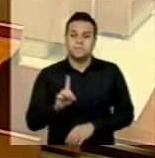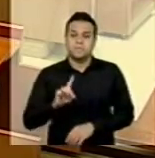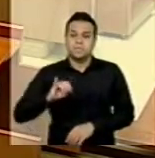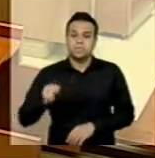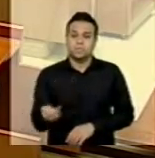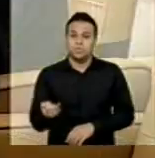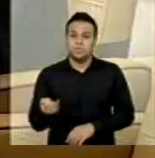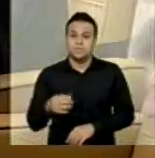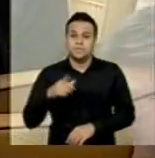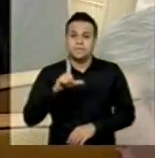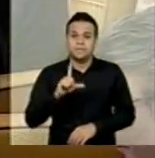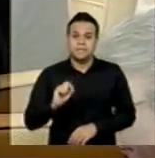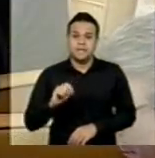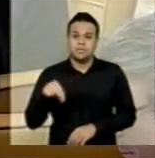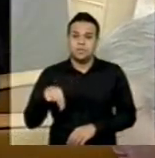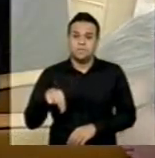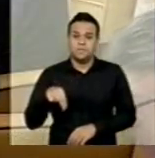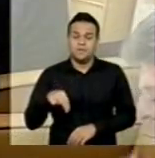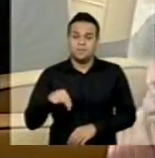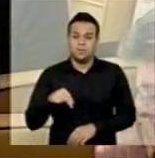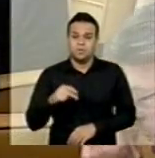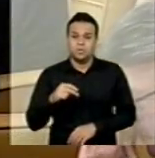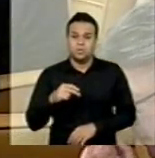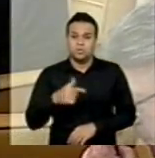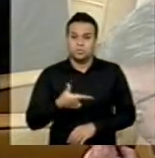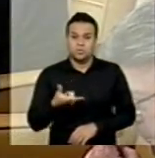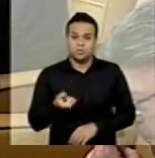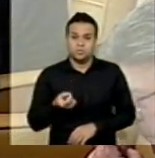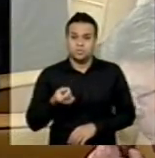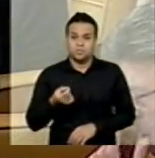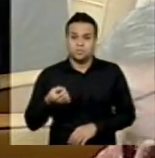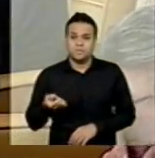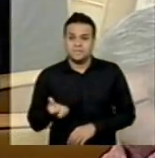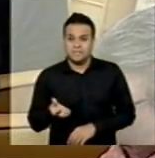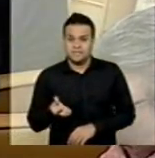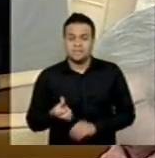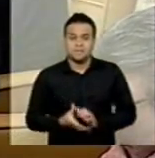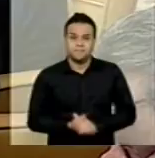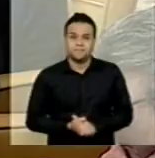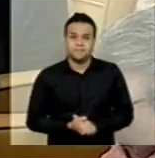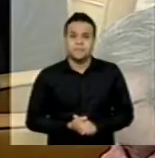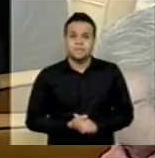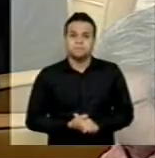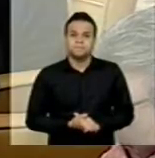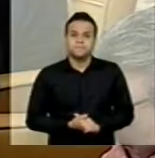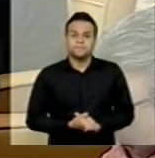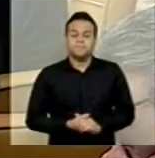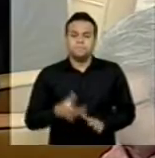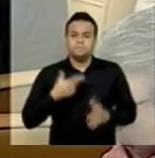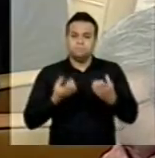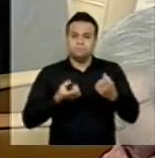10 de novembro de 2006, assentei inviável conferir